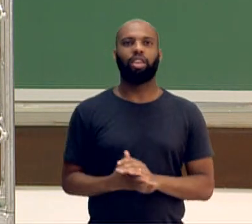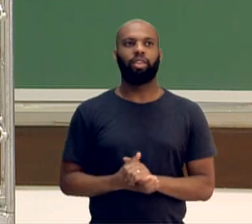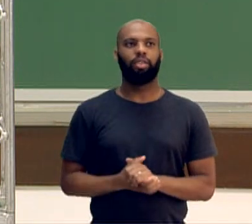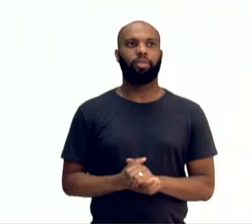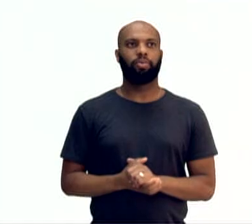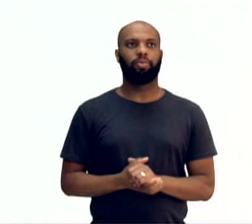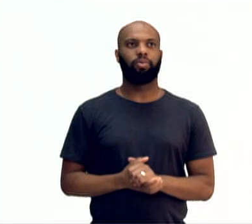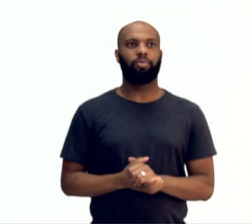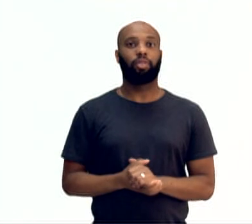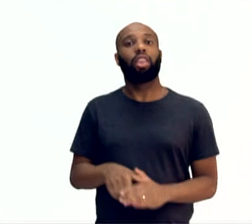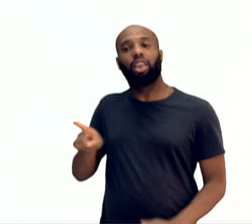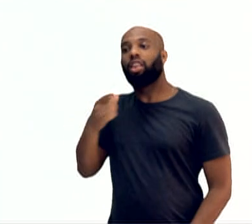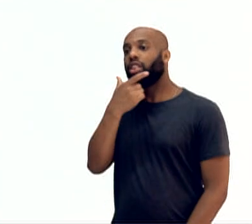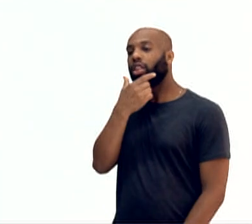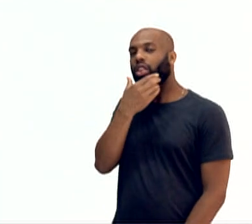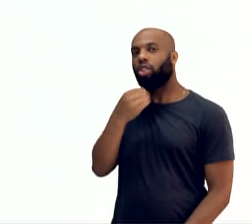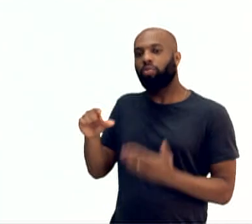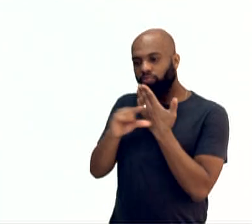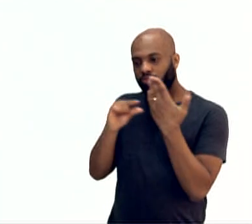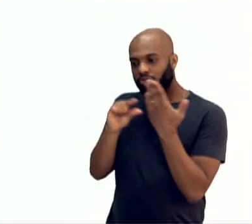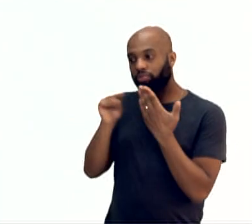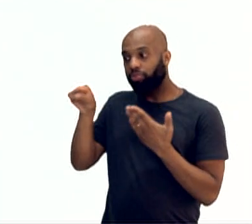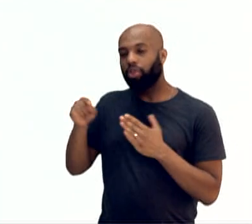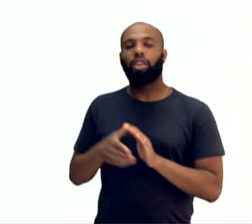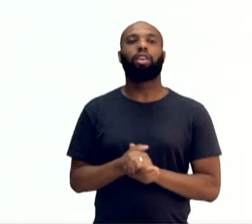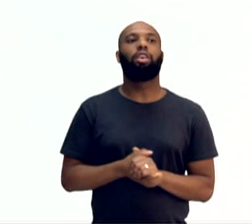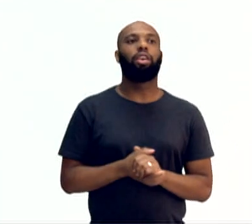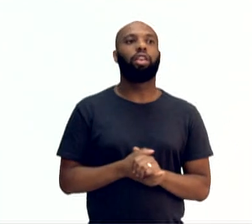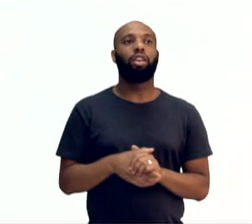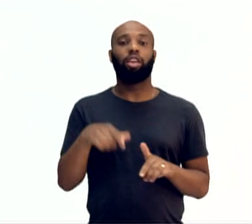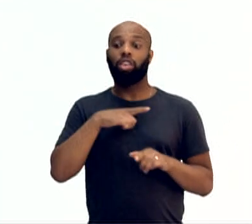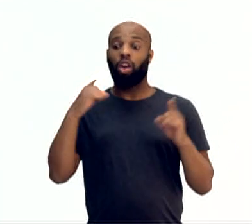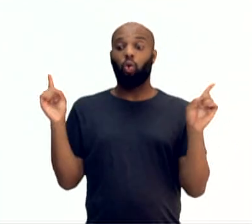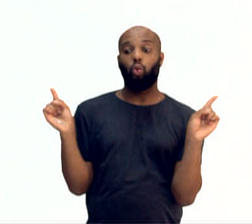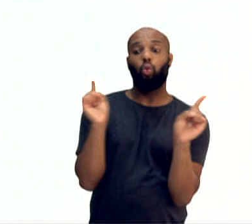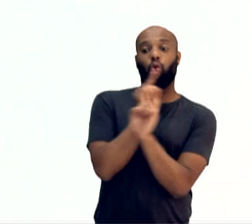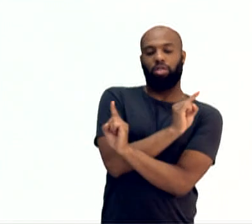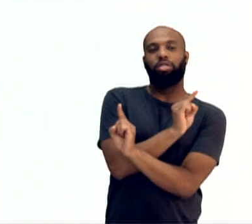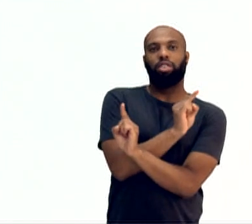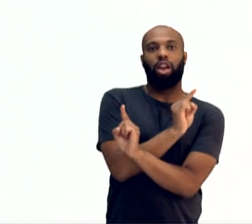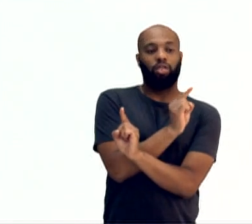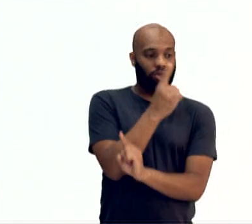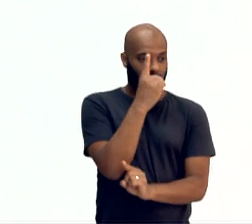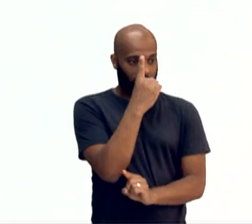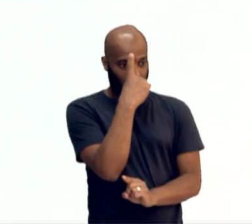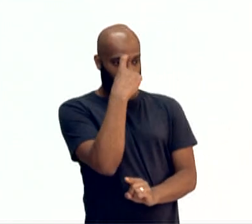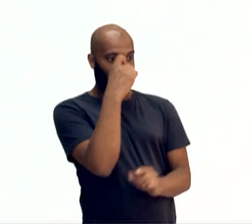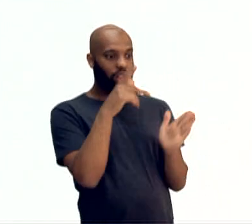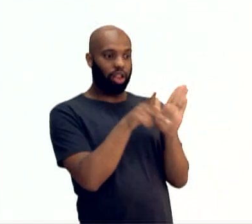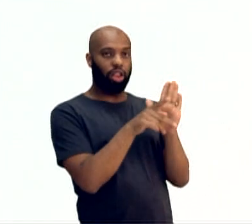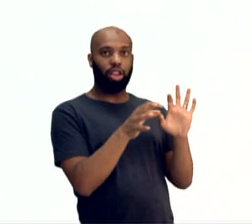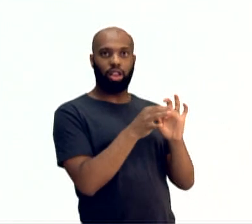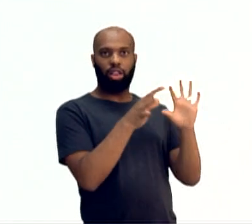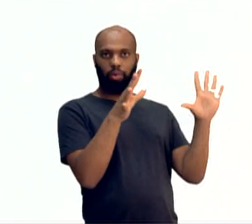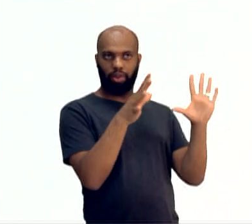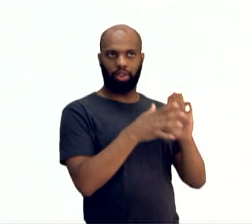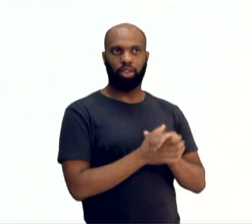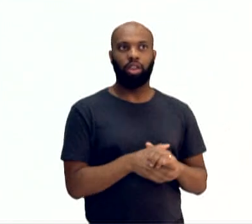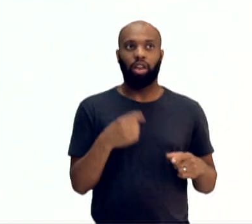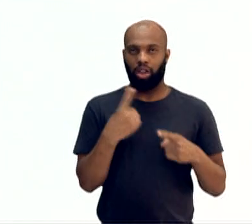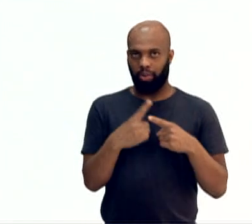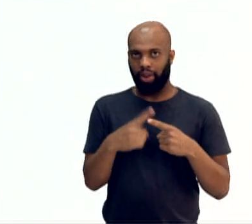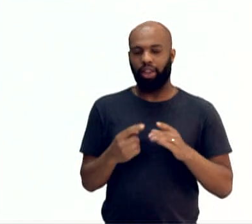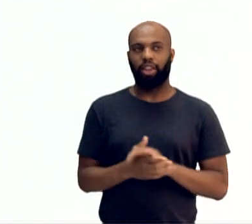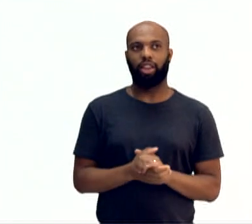John Maynard Keynes, ao contrário dos ideais liberais, ó, veja bem que interessante, liberalismo democrata. O